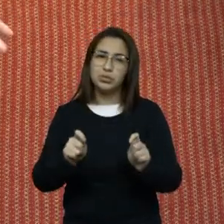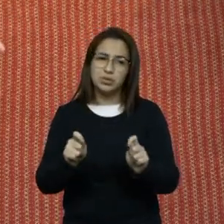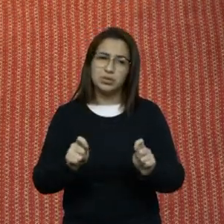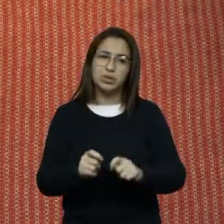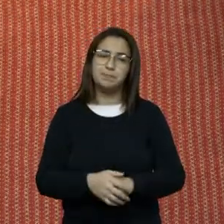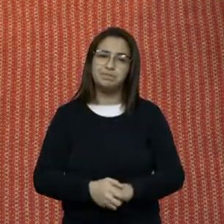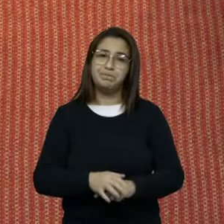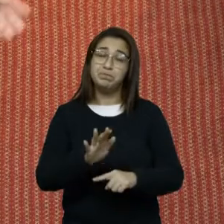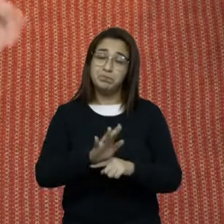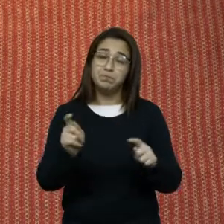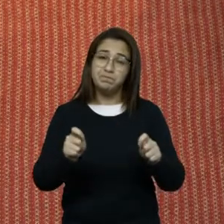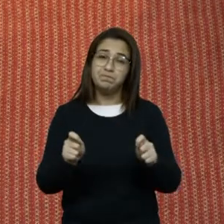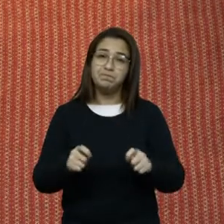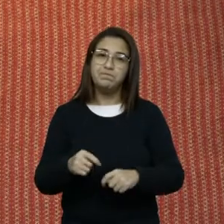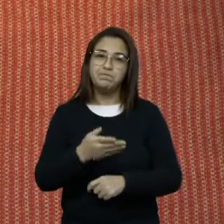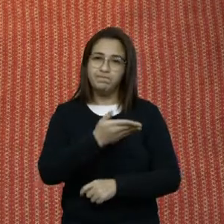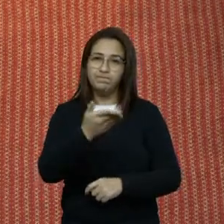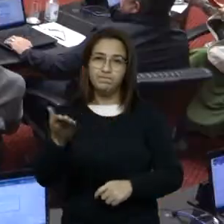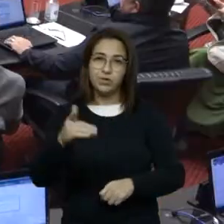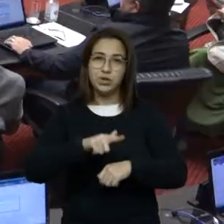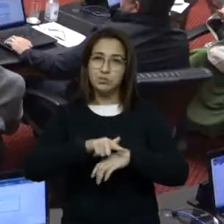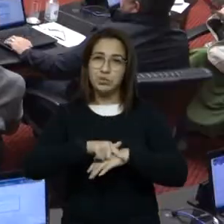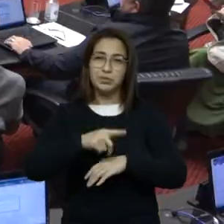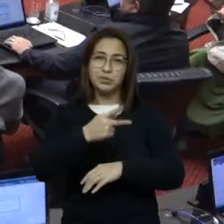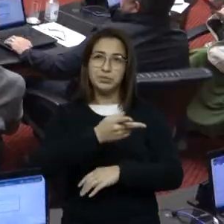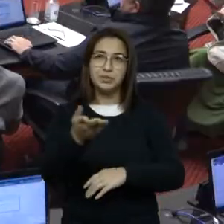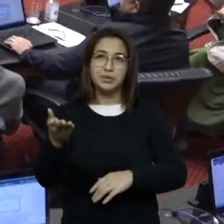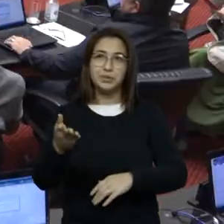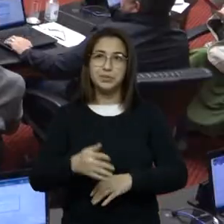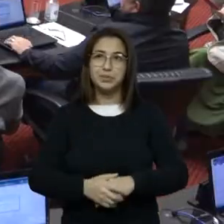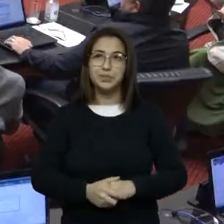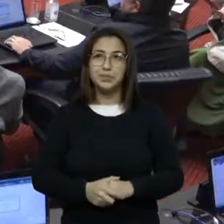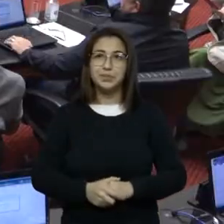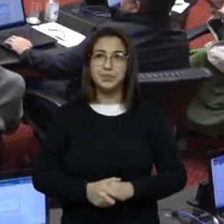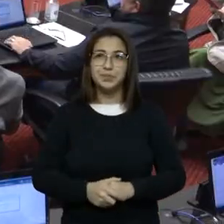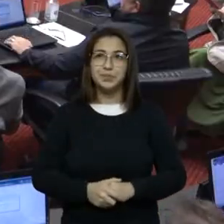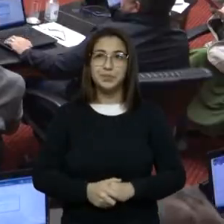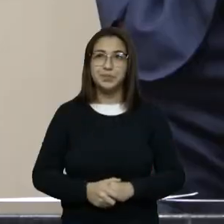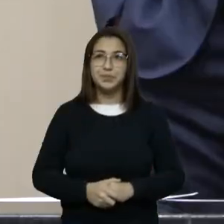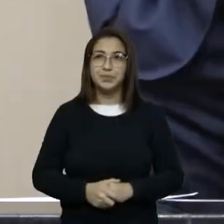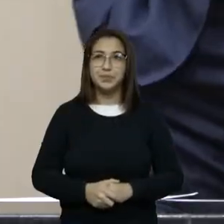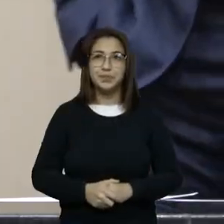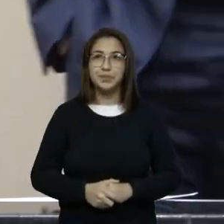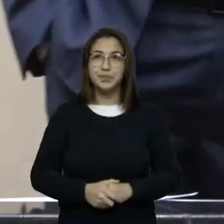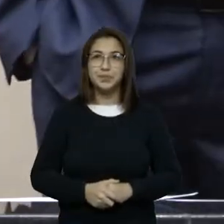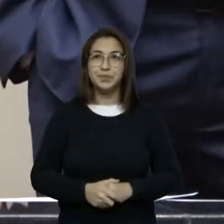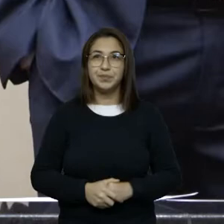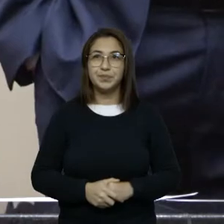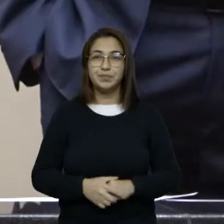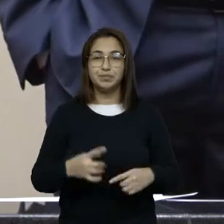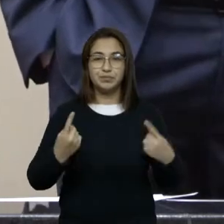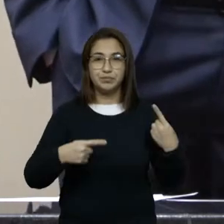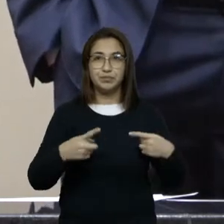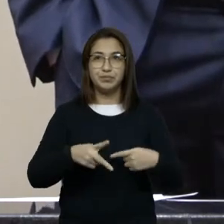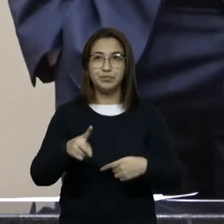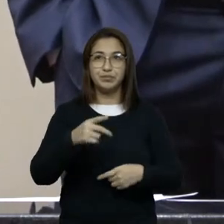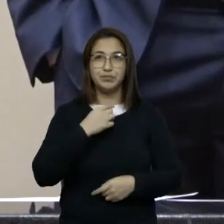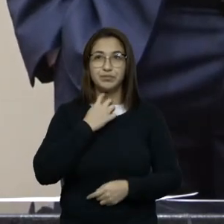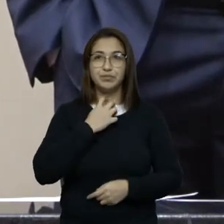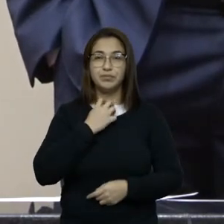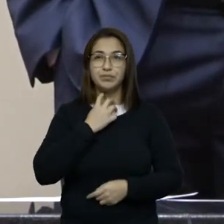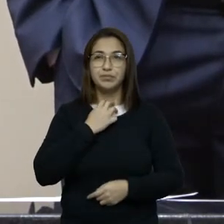preferir tá na mão do senhor ES e ainda em discussão para